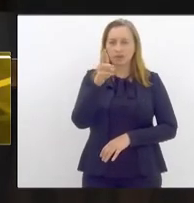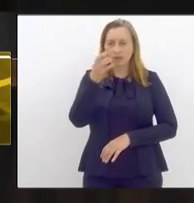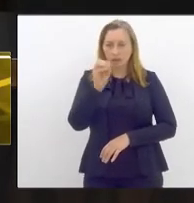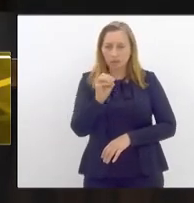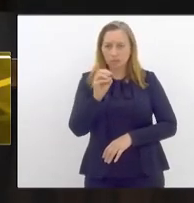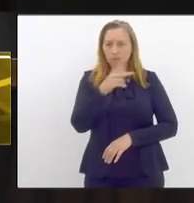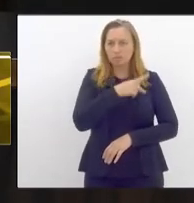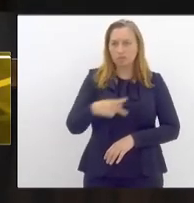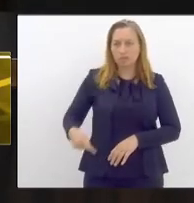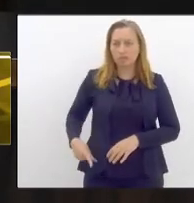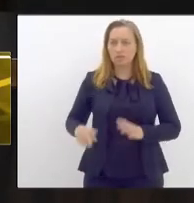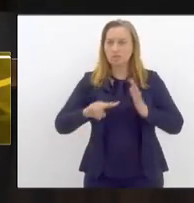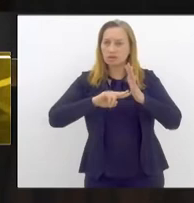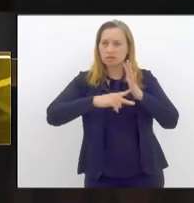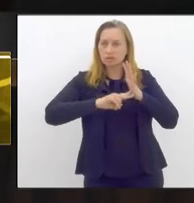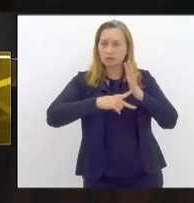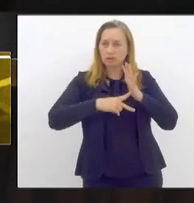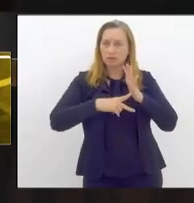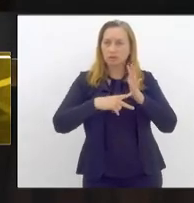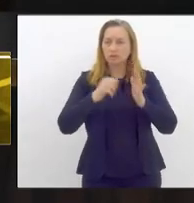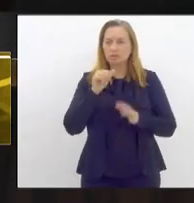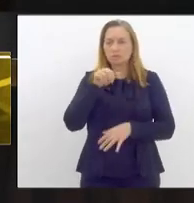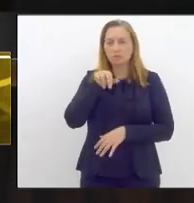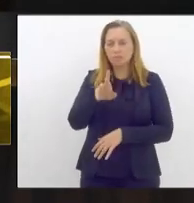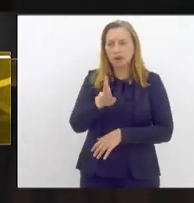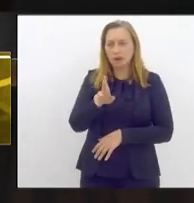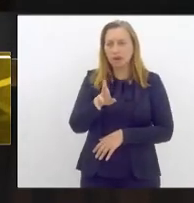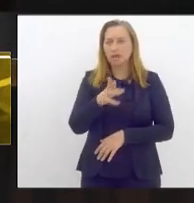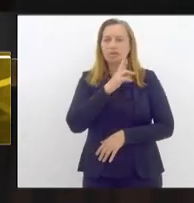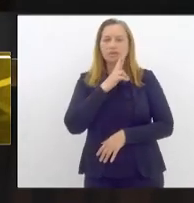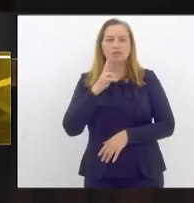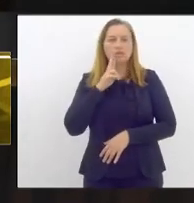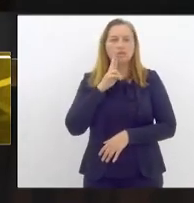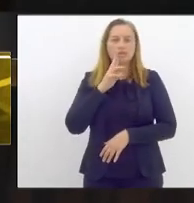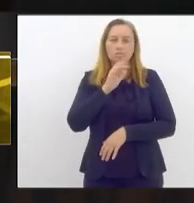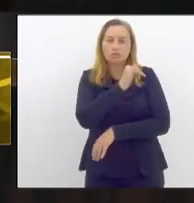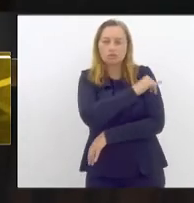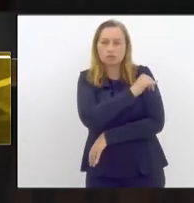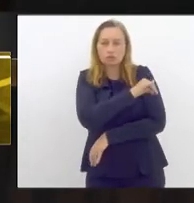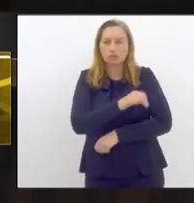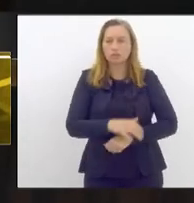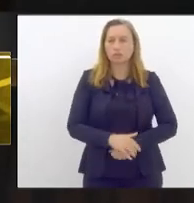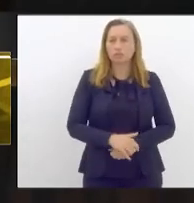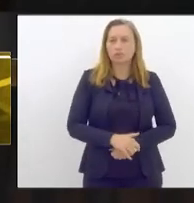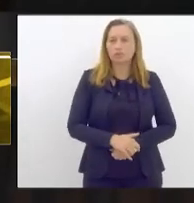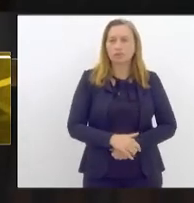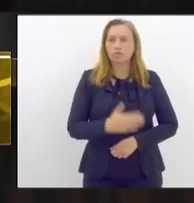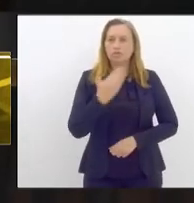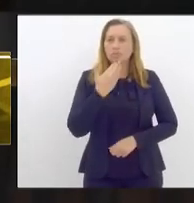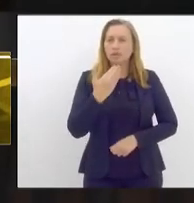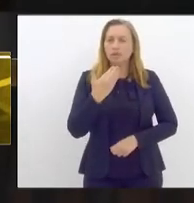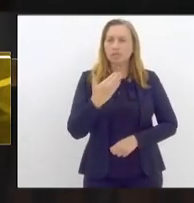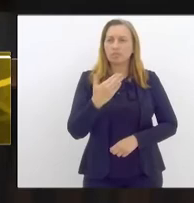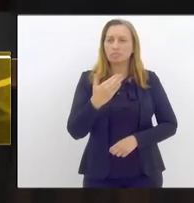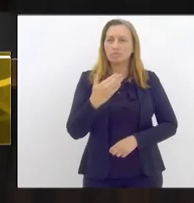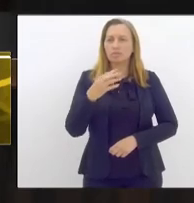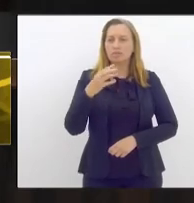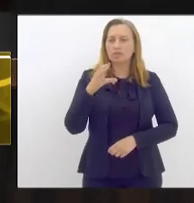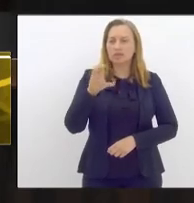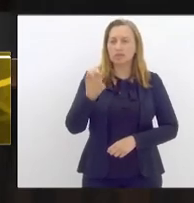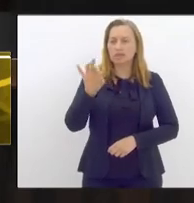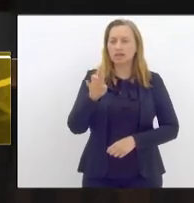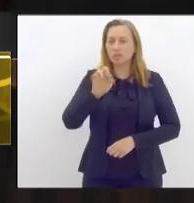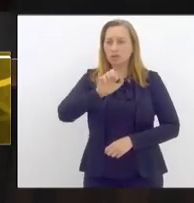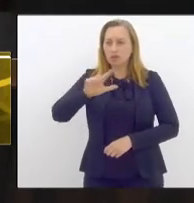presidente do sindicato dos bares e restaurantes do Rio de Janeiro sindi Rio solicito ao cerimonial que conduz